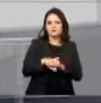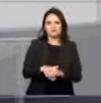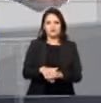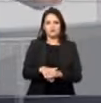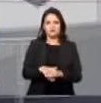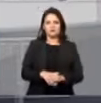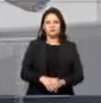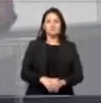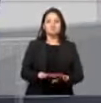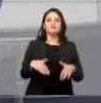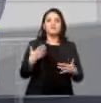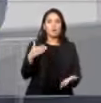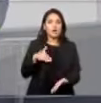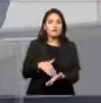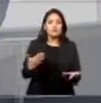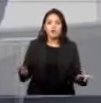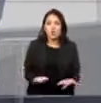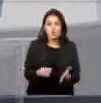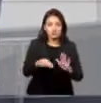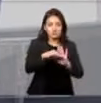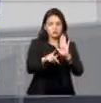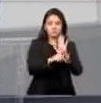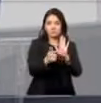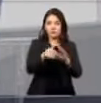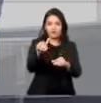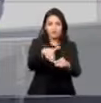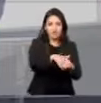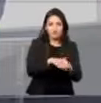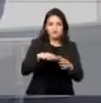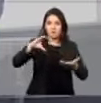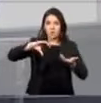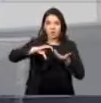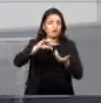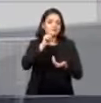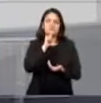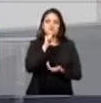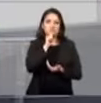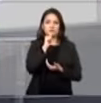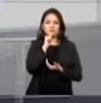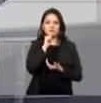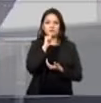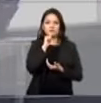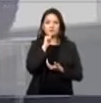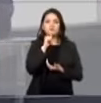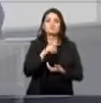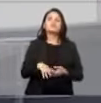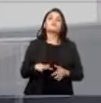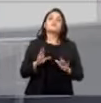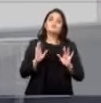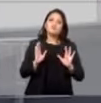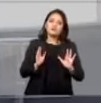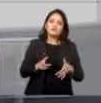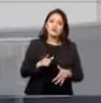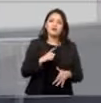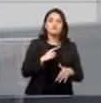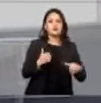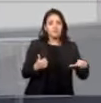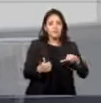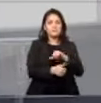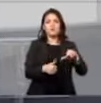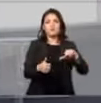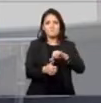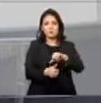Então, ela até hoje não foi votada no Congresso. E foram feitas várias